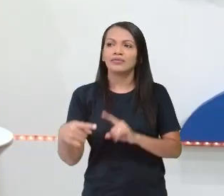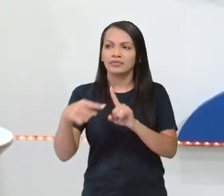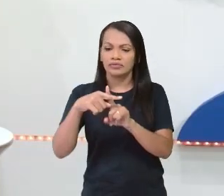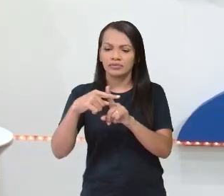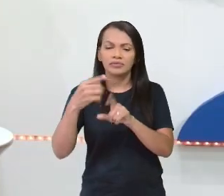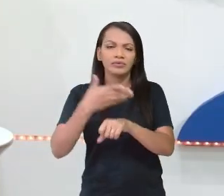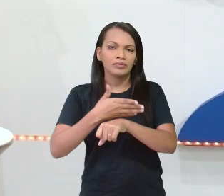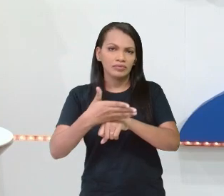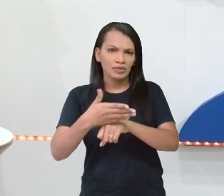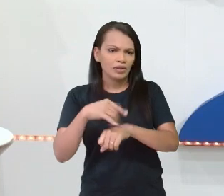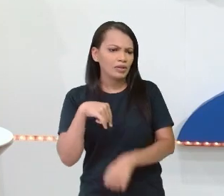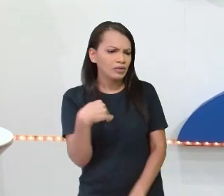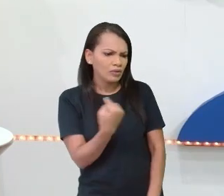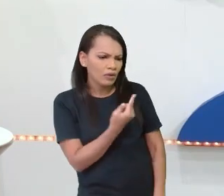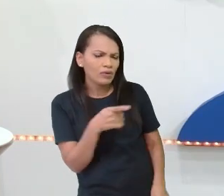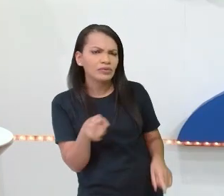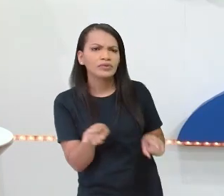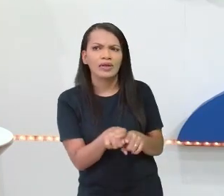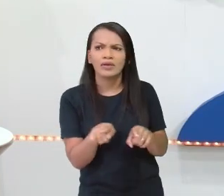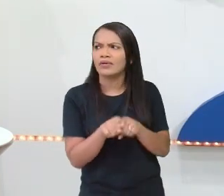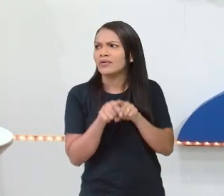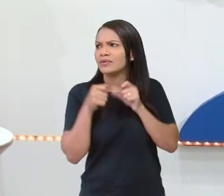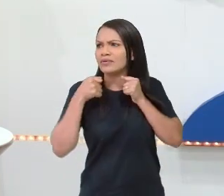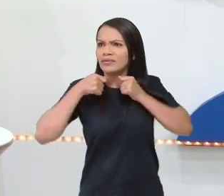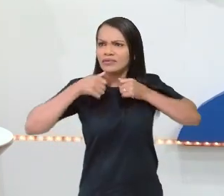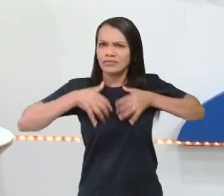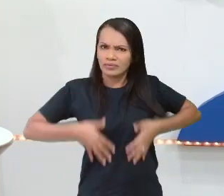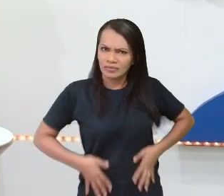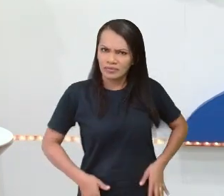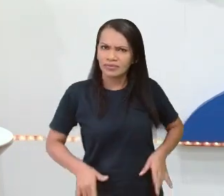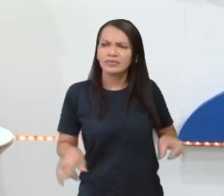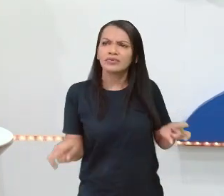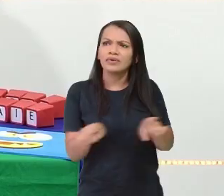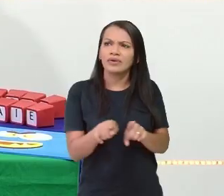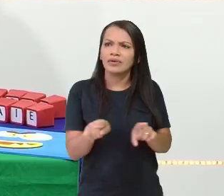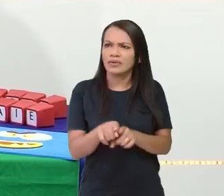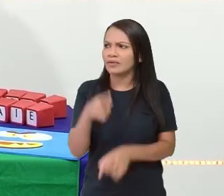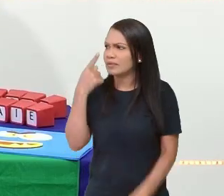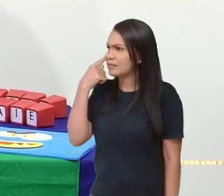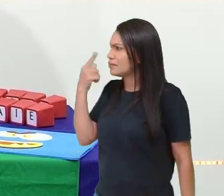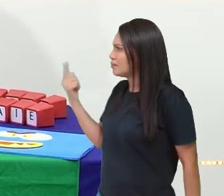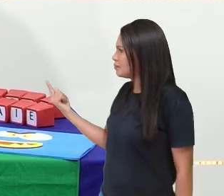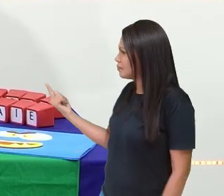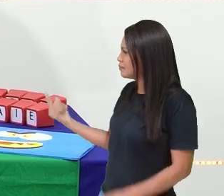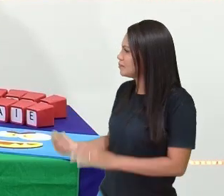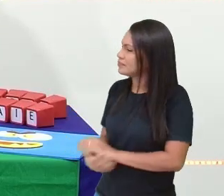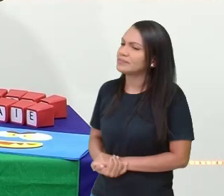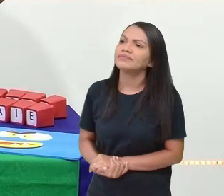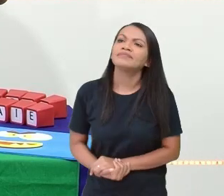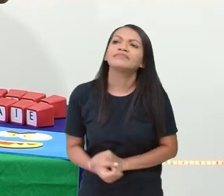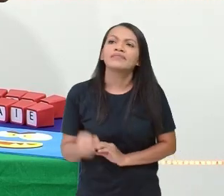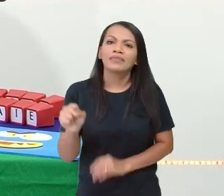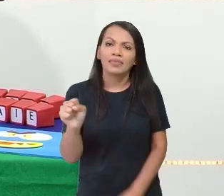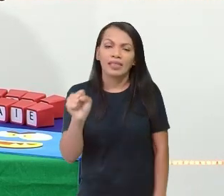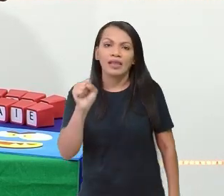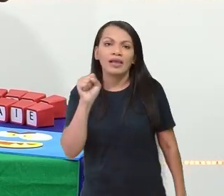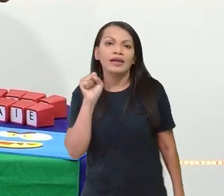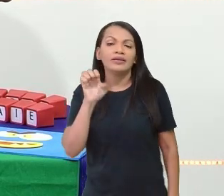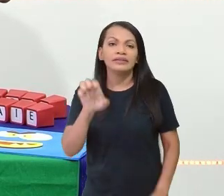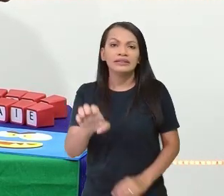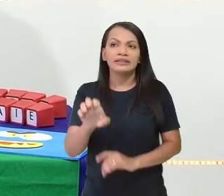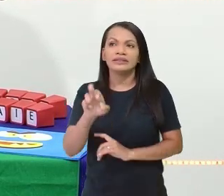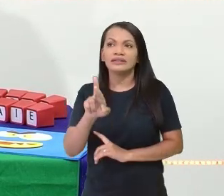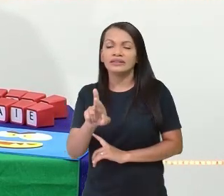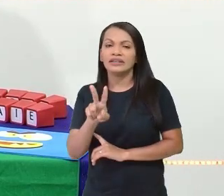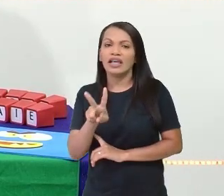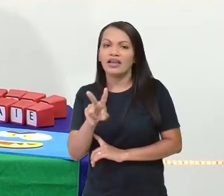nós cruz também branca. Somos patriotas. Vestimos também, ó. Também. Olha aí a da Sérvia, que a gente ontem viu, observou